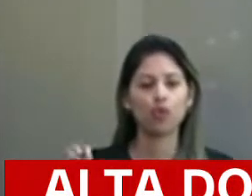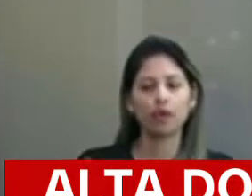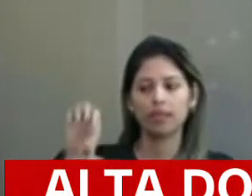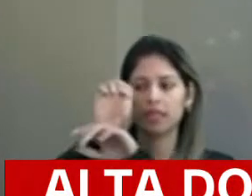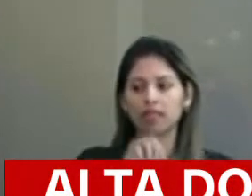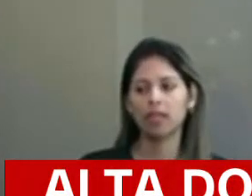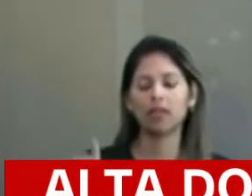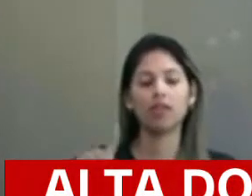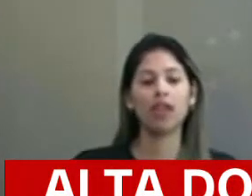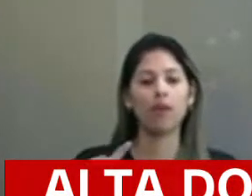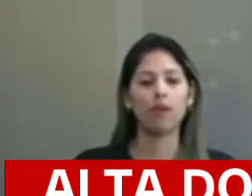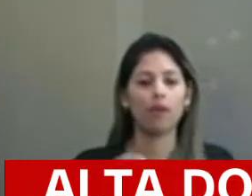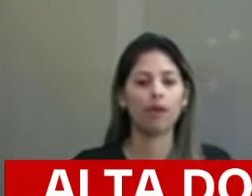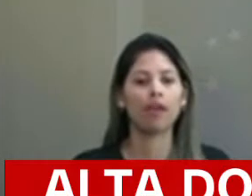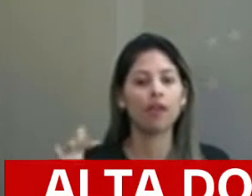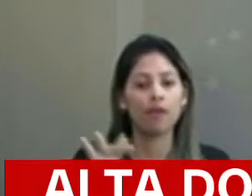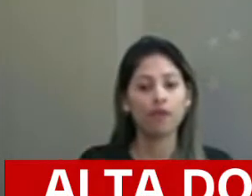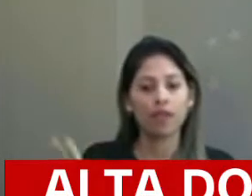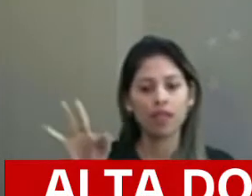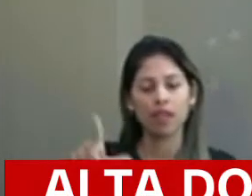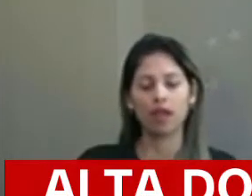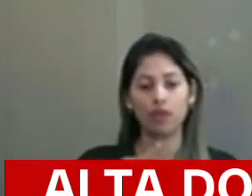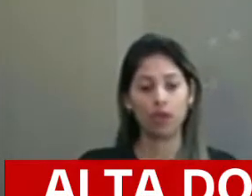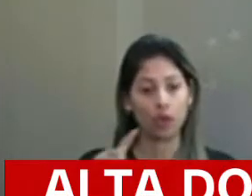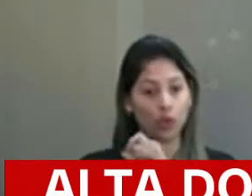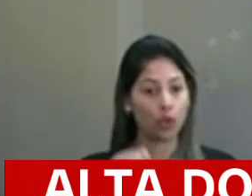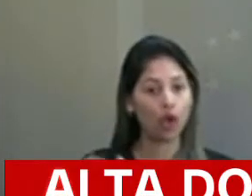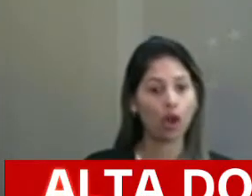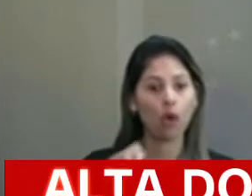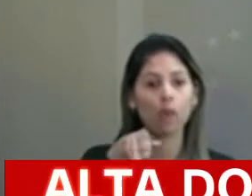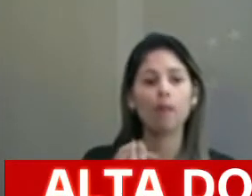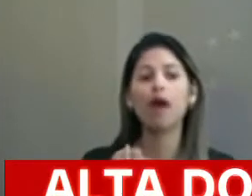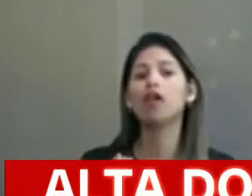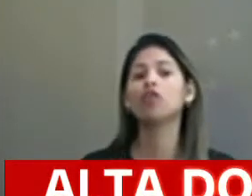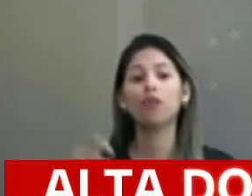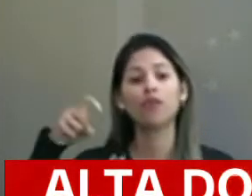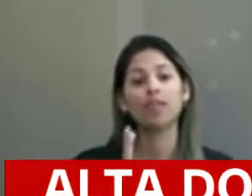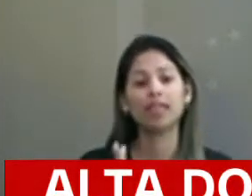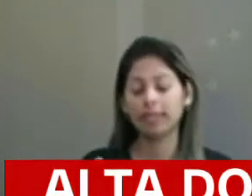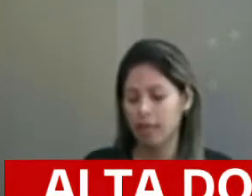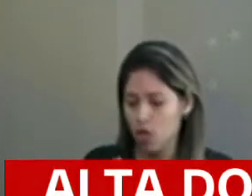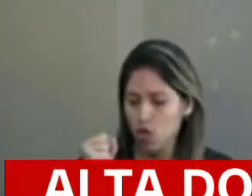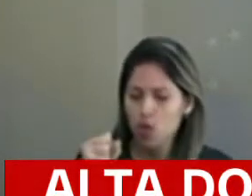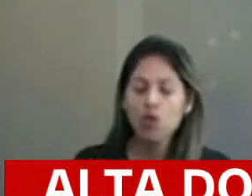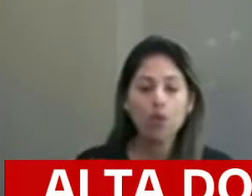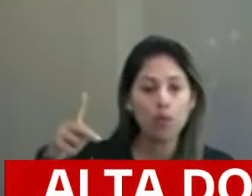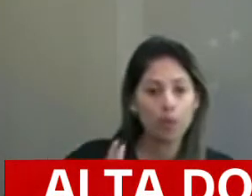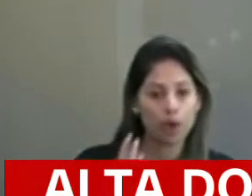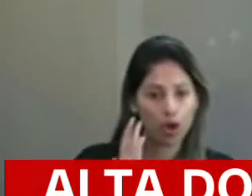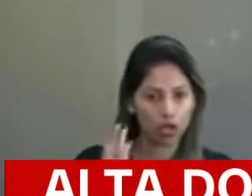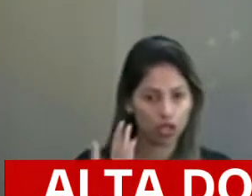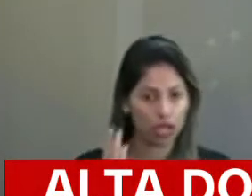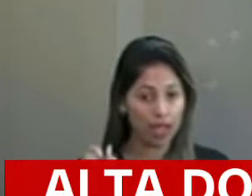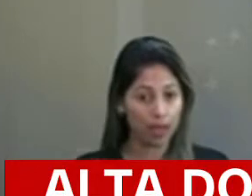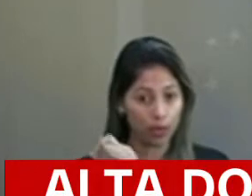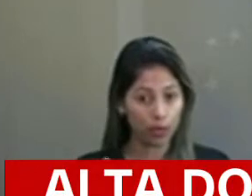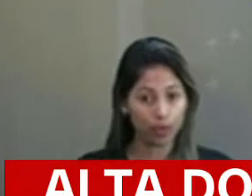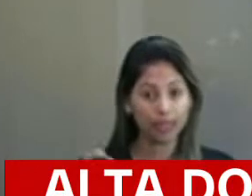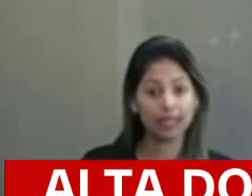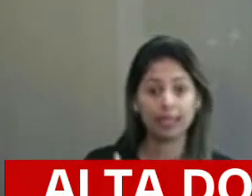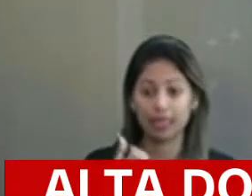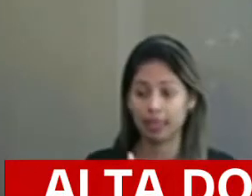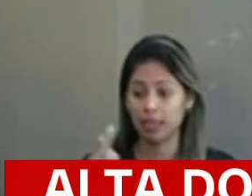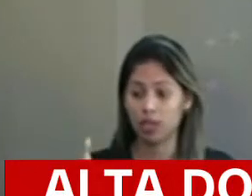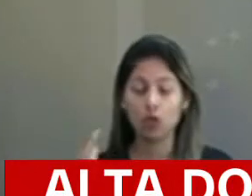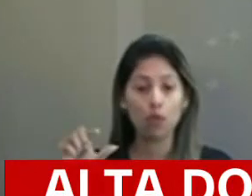nosso CONCEFAZ, estimaram o impacto financeiro anual decorrente do projeto em